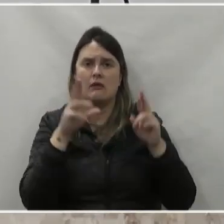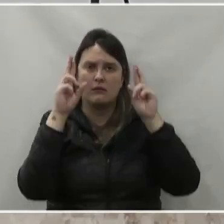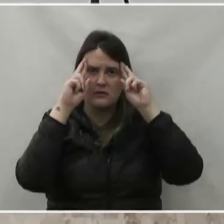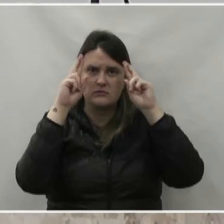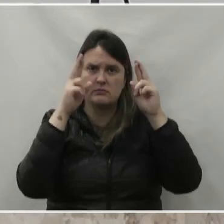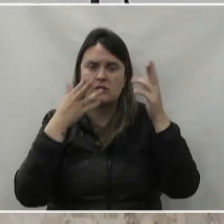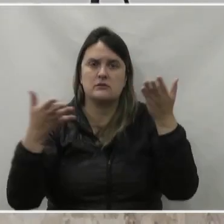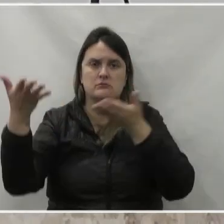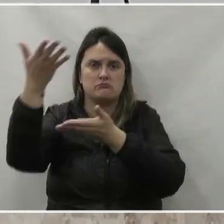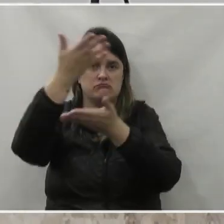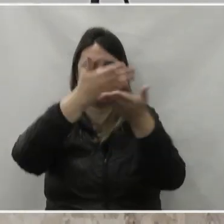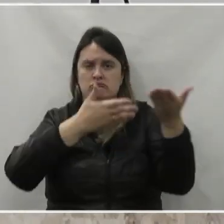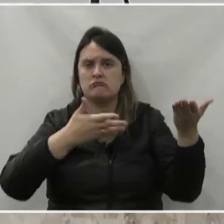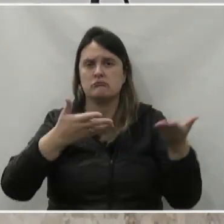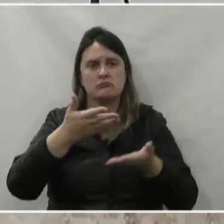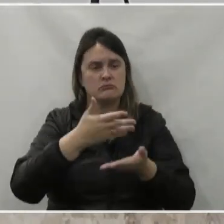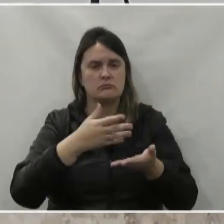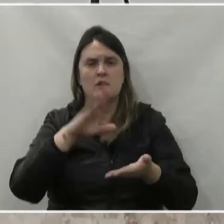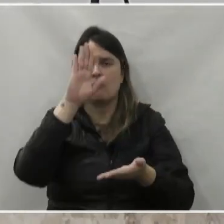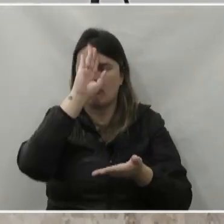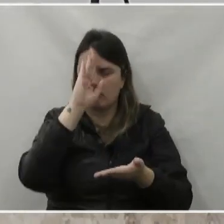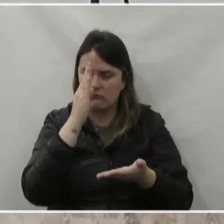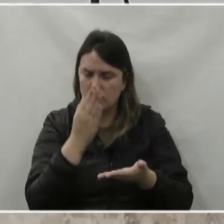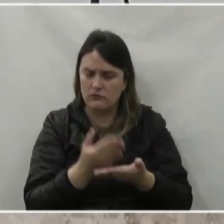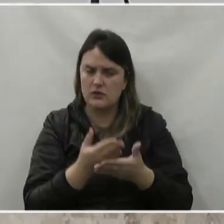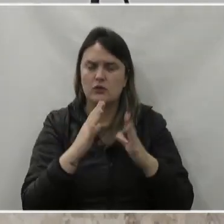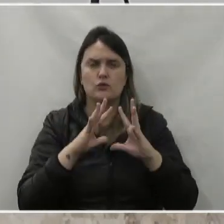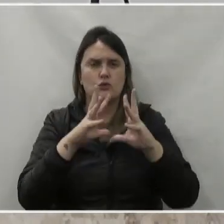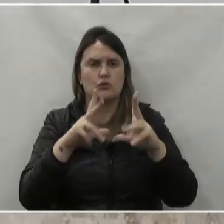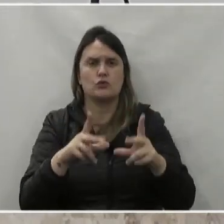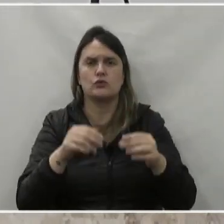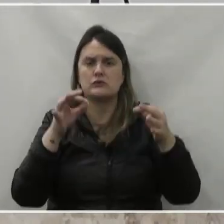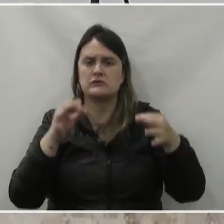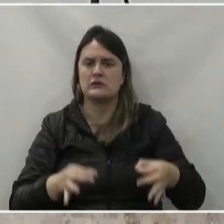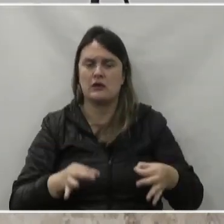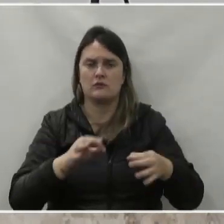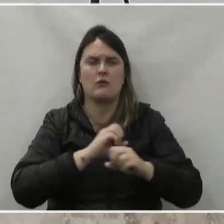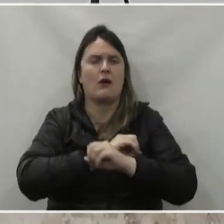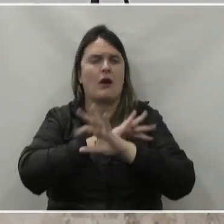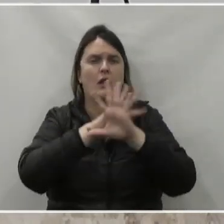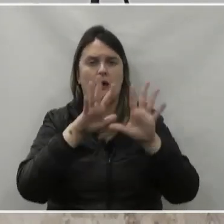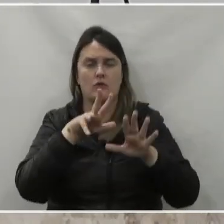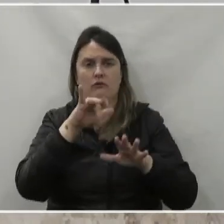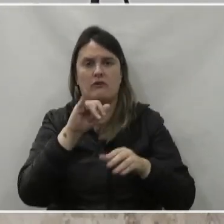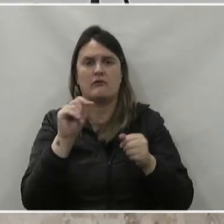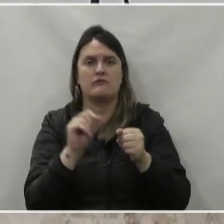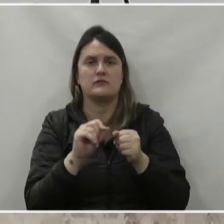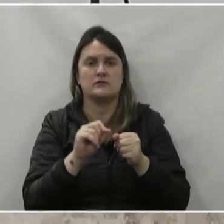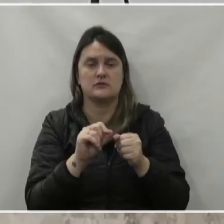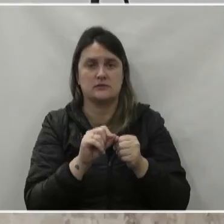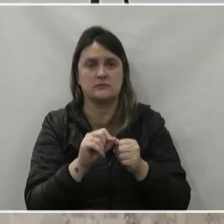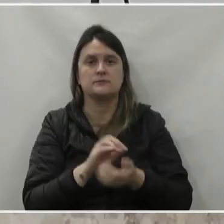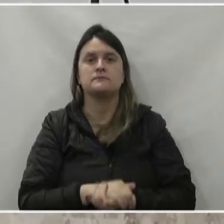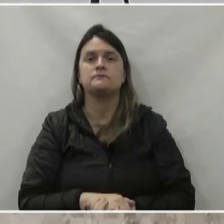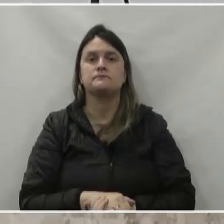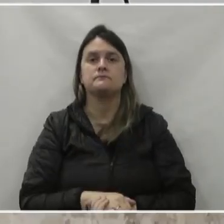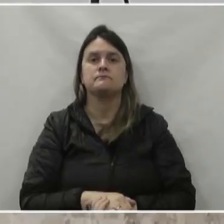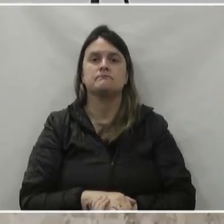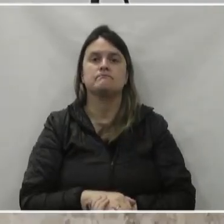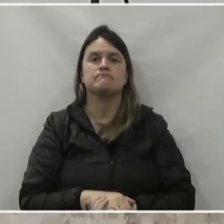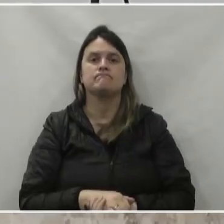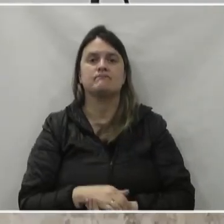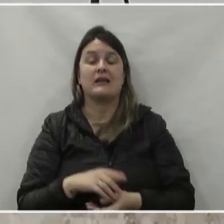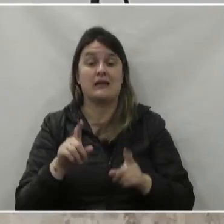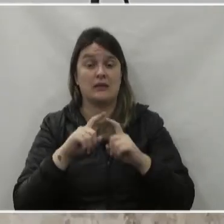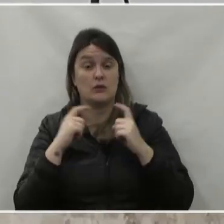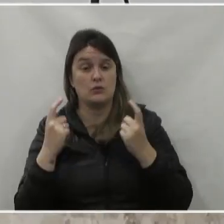entre as instituições, confiando que todos os esclarecimentos necessários serão prestados e que o andamento